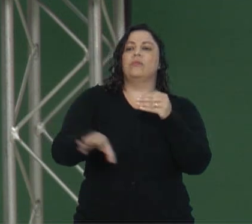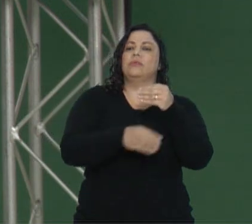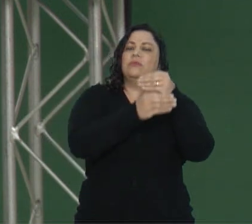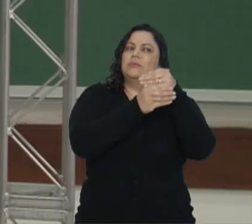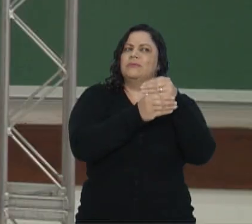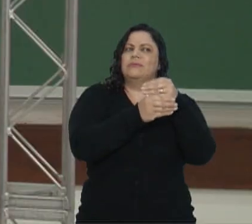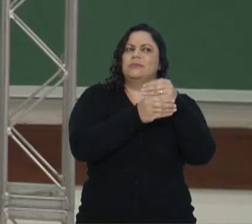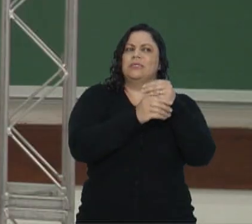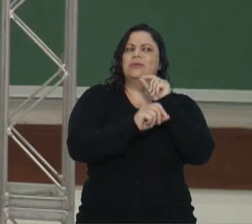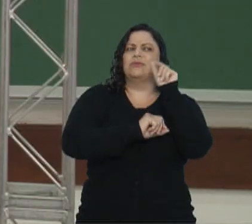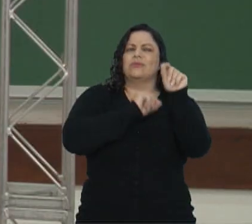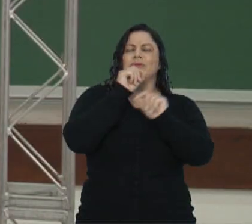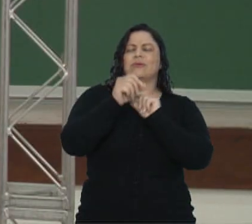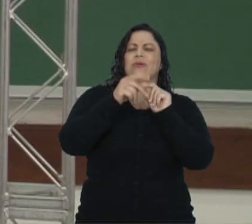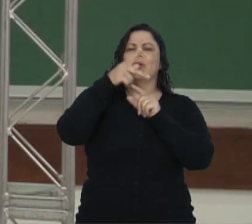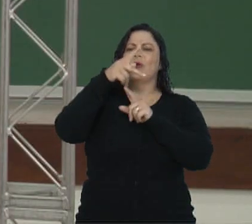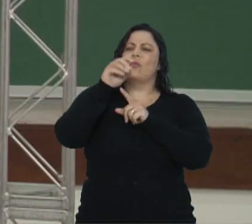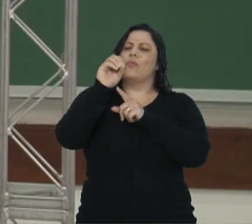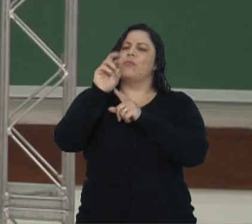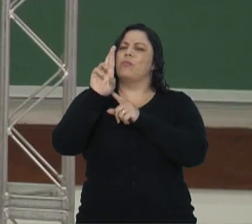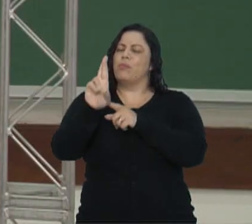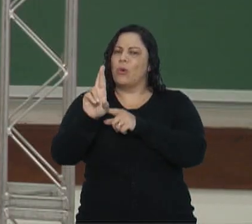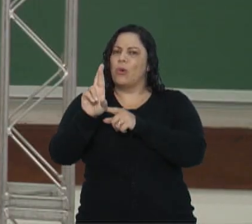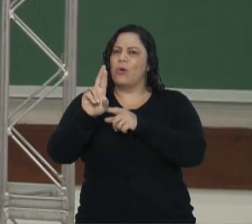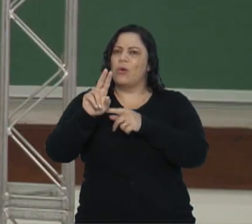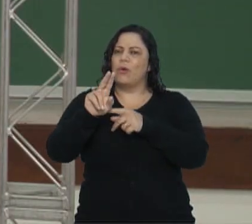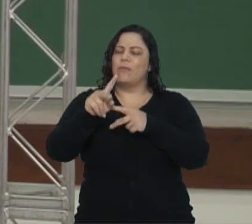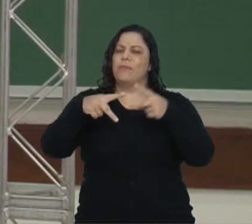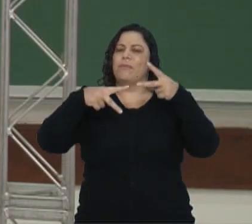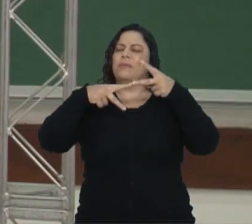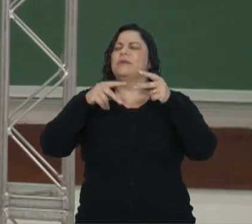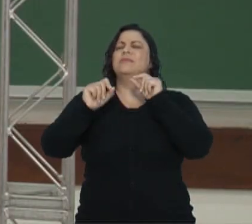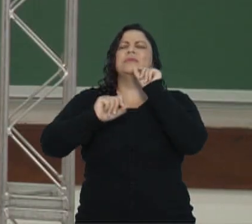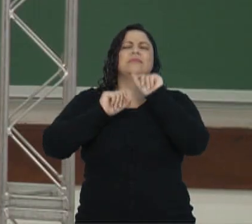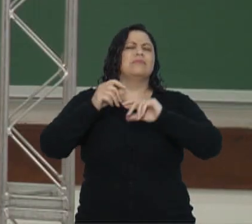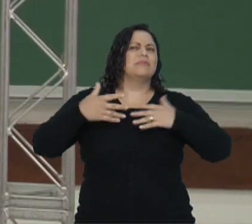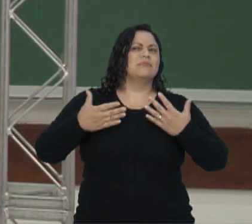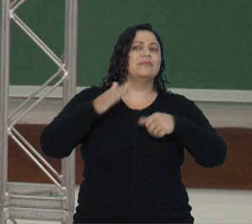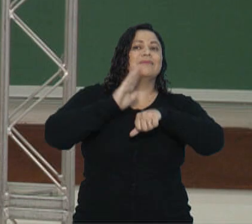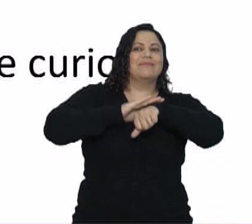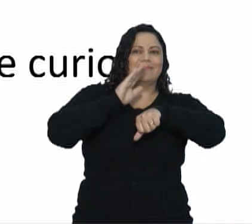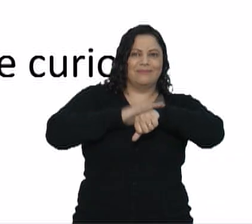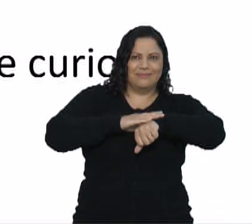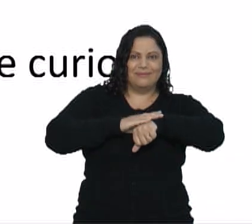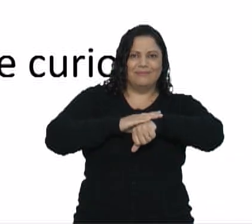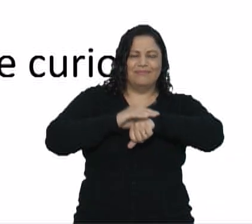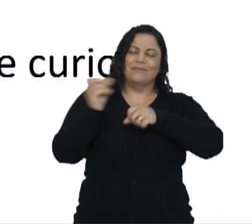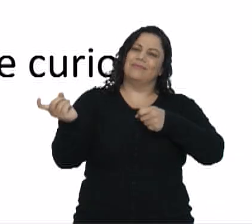por preposição. Tá fácil? Tempo você faz, a gente volta.